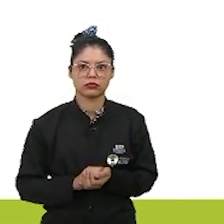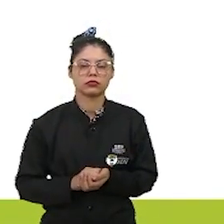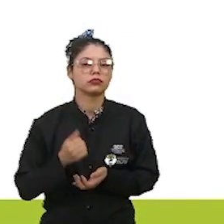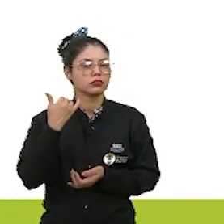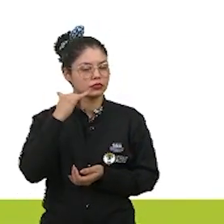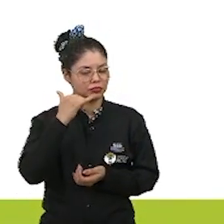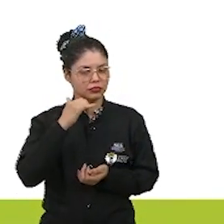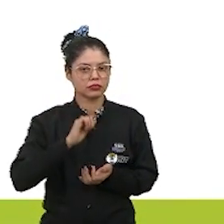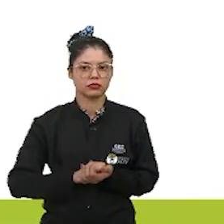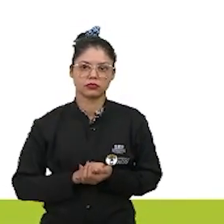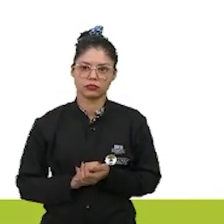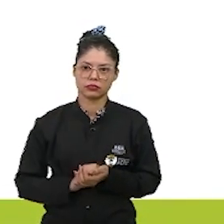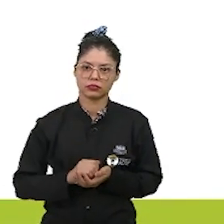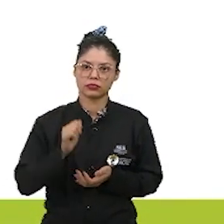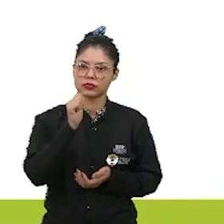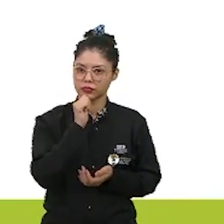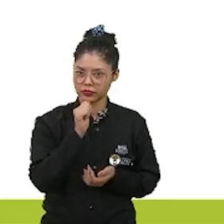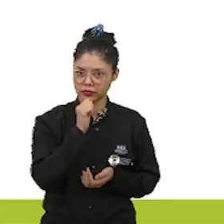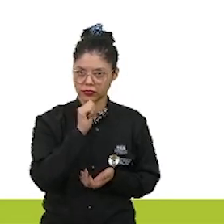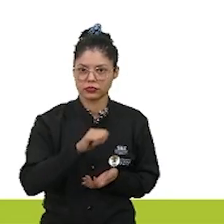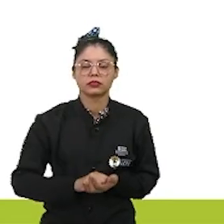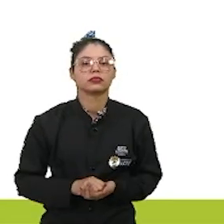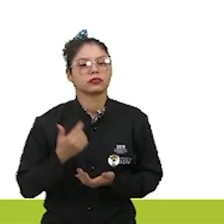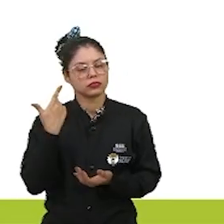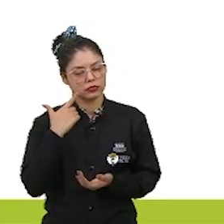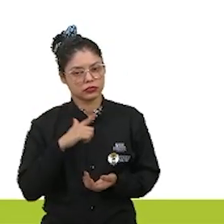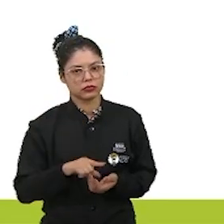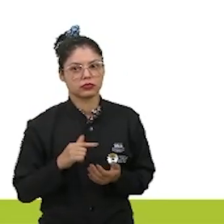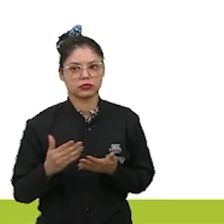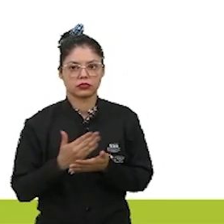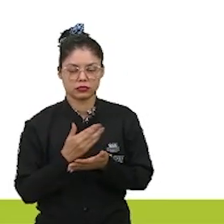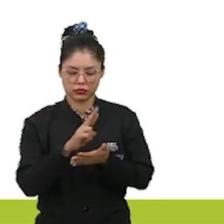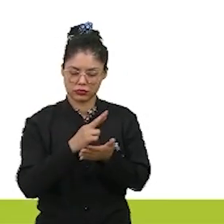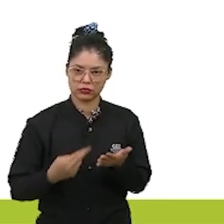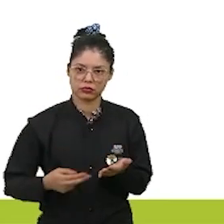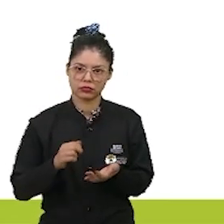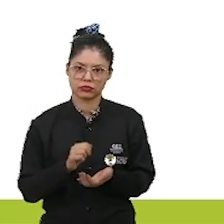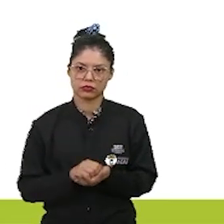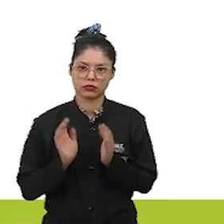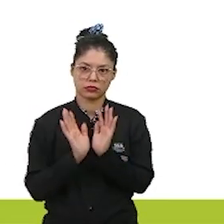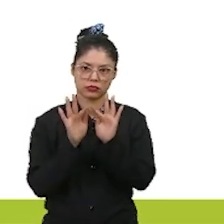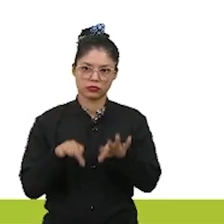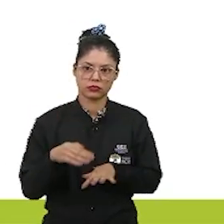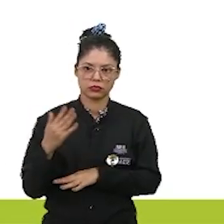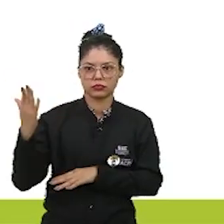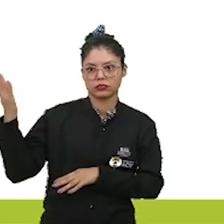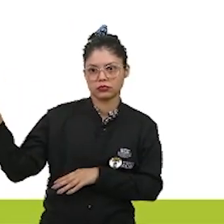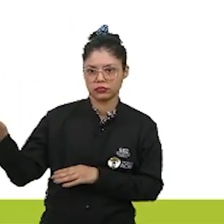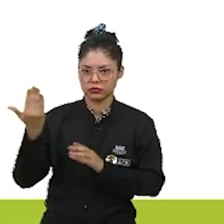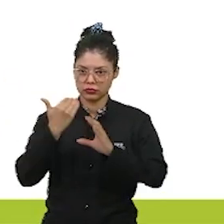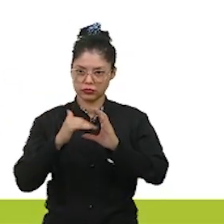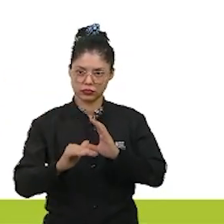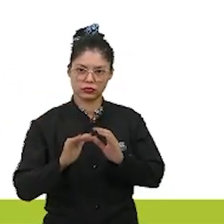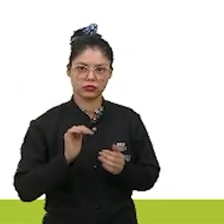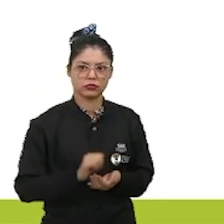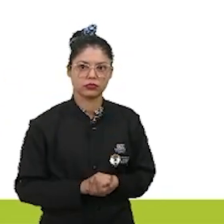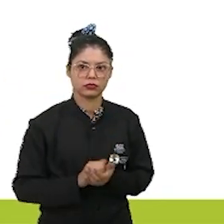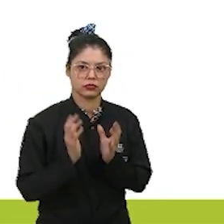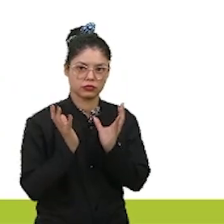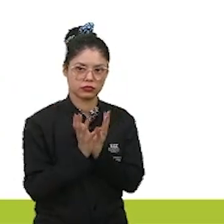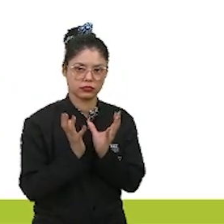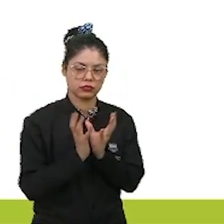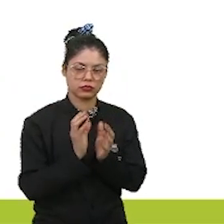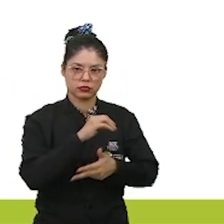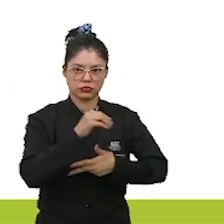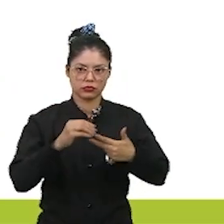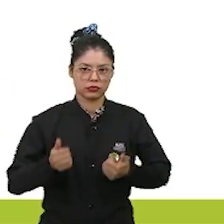celular para que você ainda não baixar o nosso caderno de redação. E por último, o nosso e-mail da equipe do